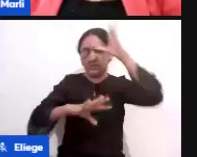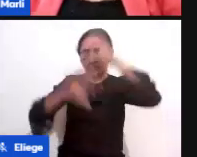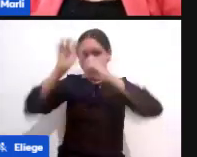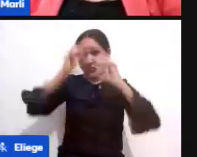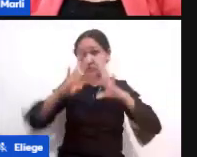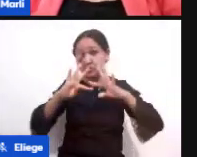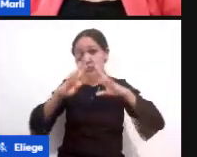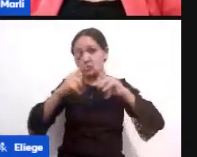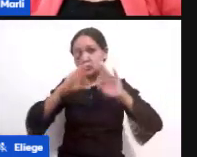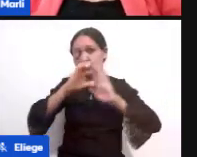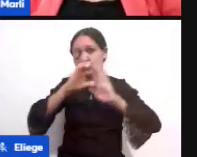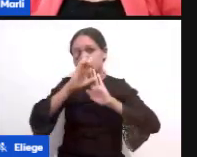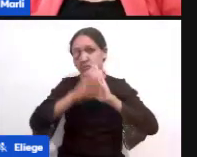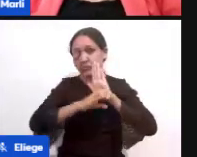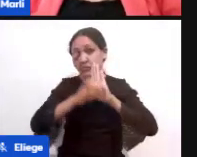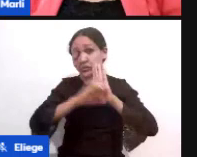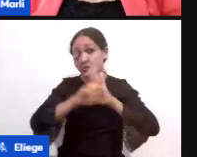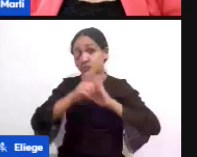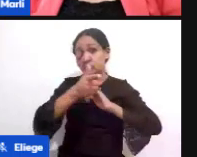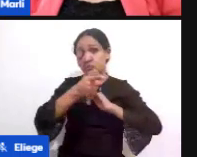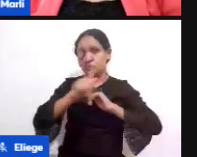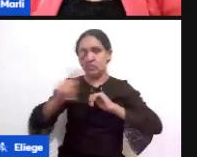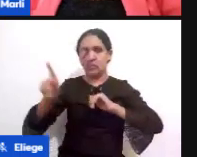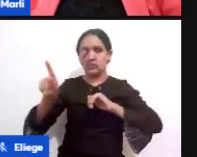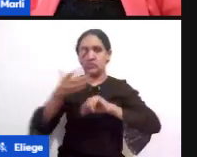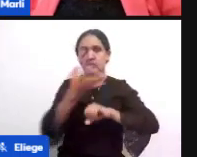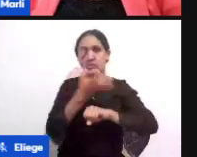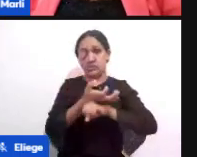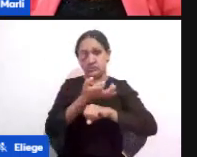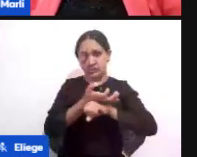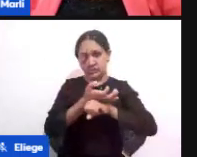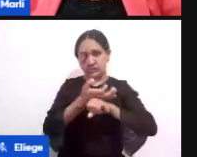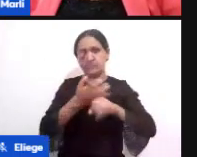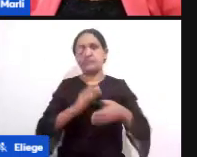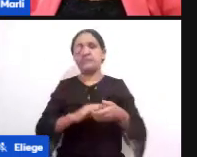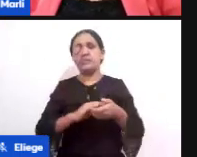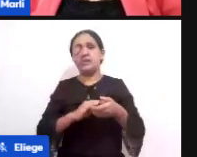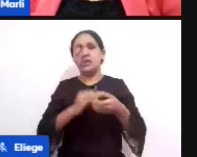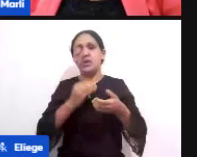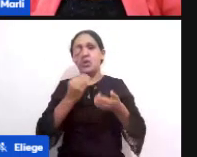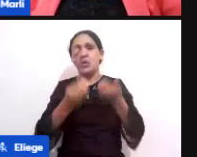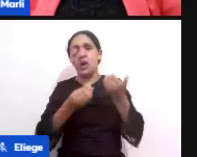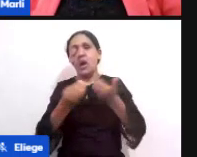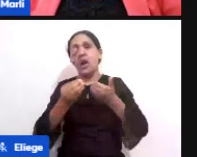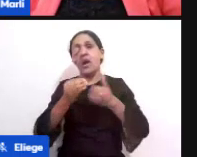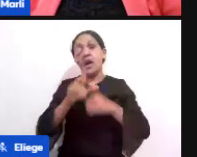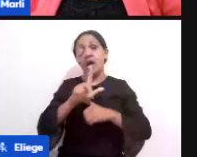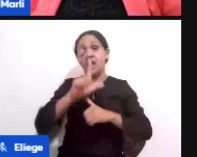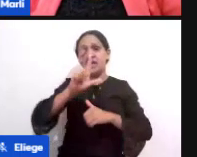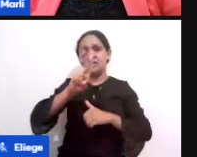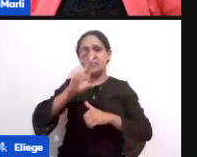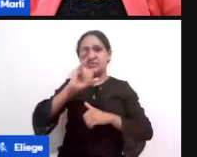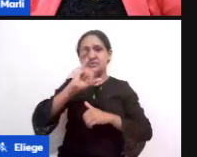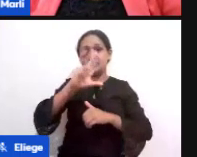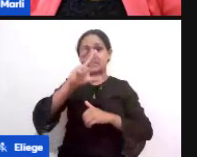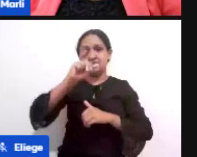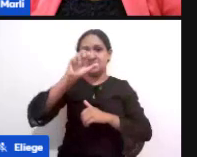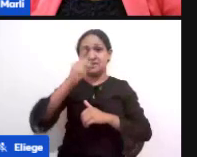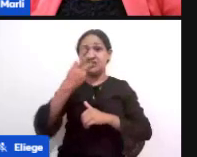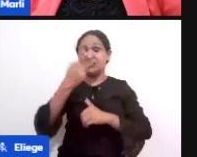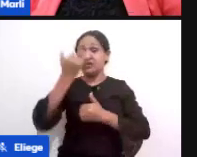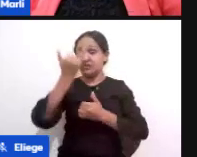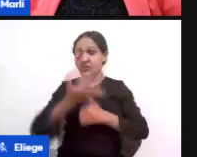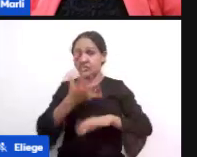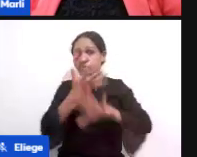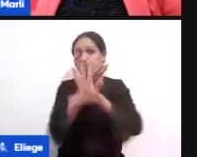conteúdos dos outros componentes curriculares. Como a Luciana já falou, a